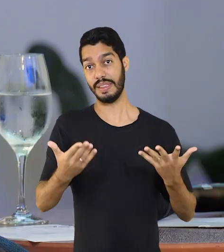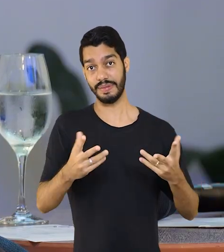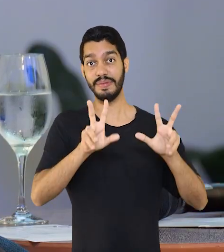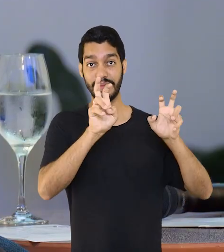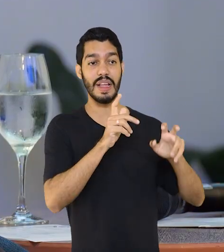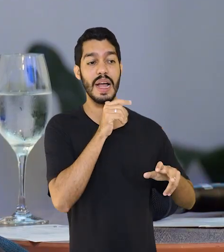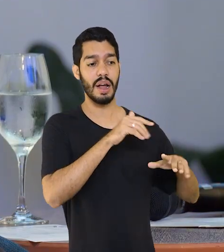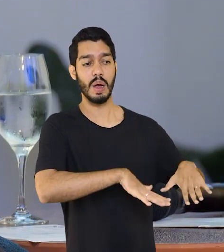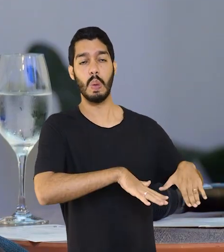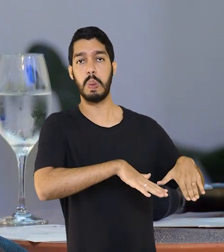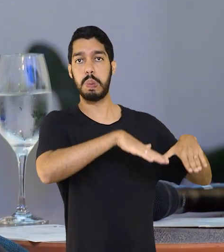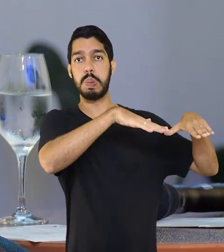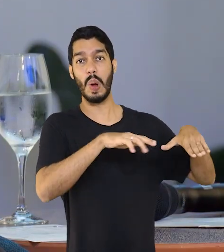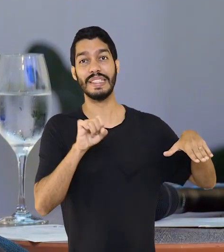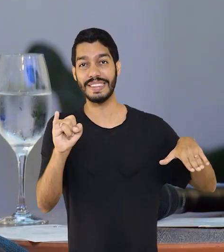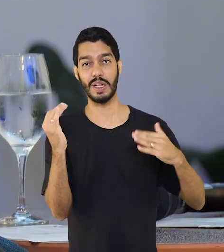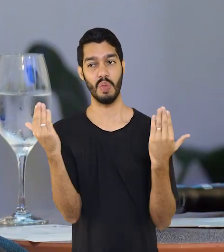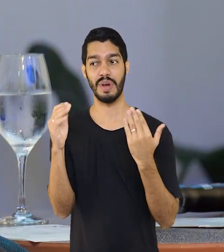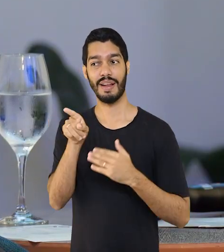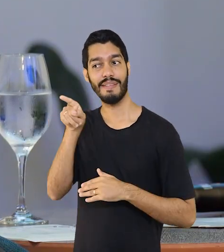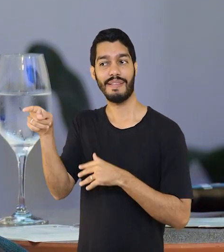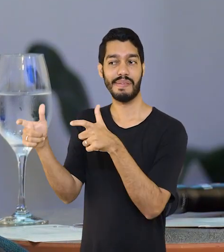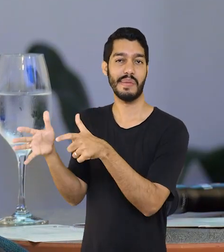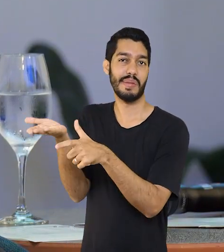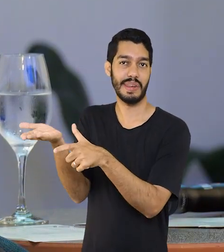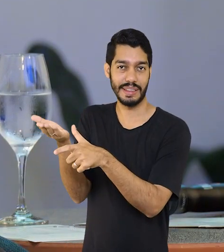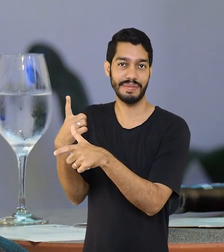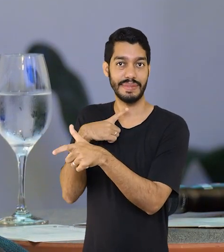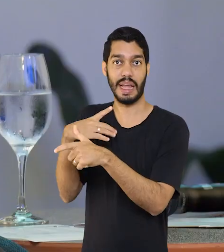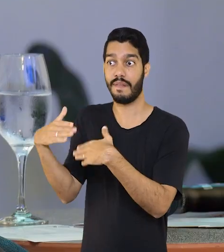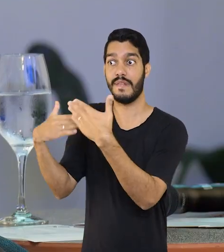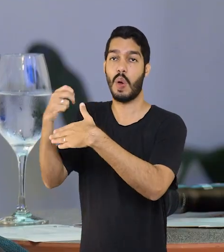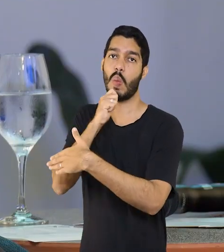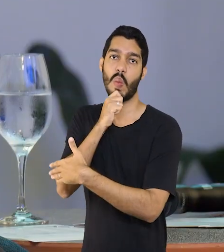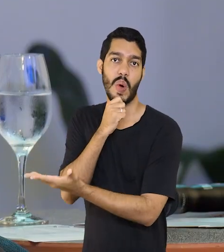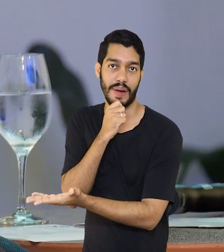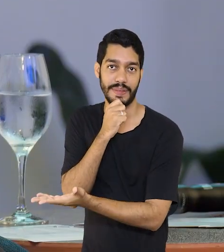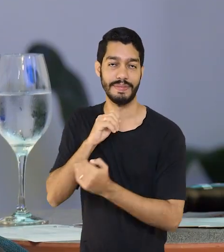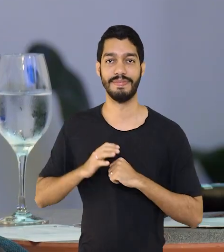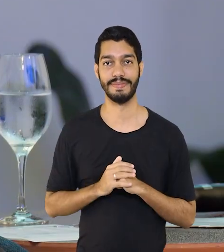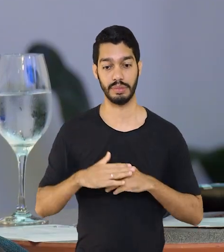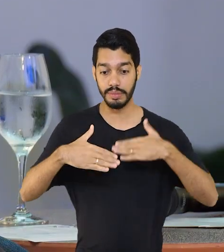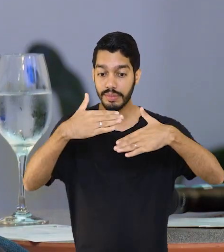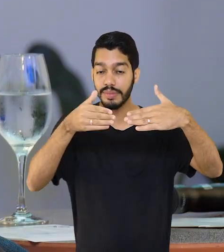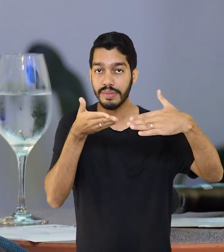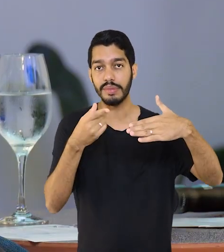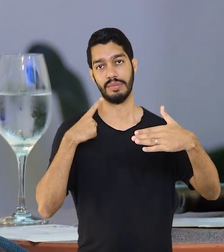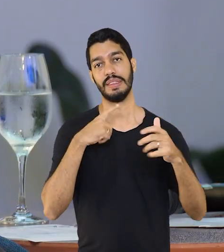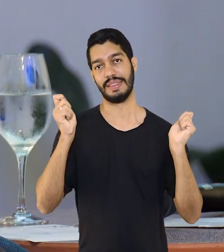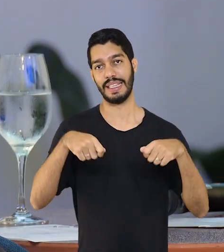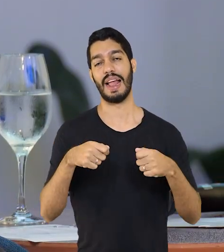aumento do nível do mar do que a população de Bangladesh. Então, o desenvolvimento é uma ferramenta, é uma